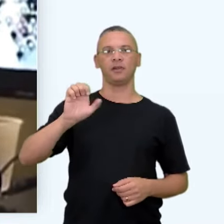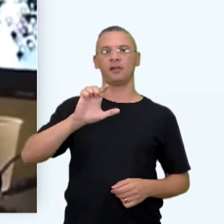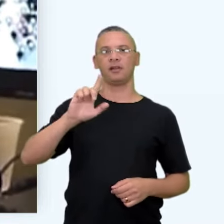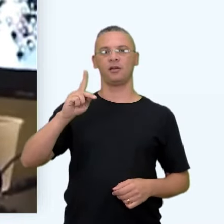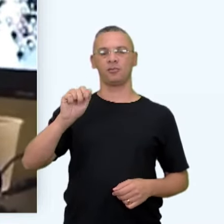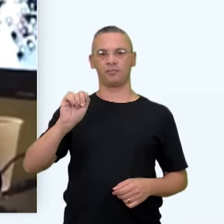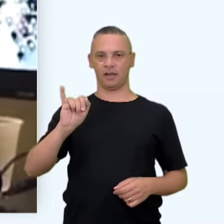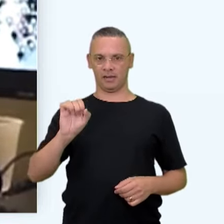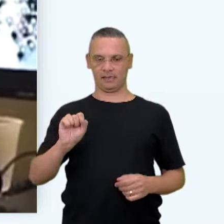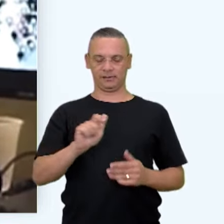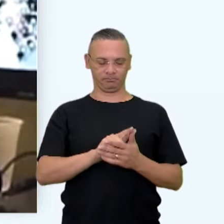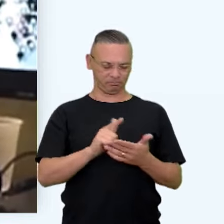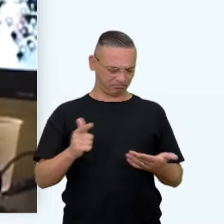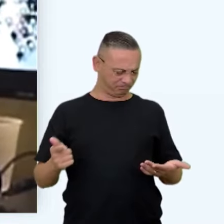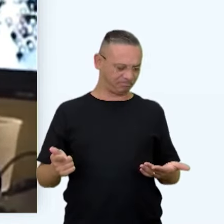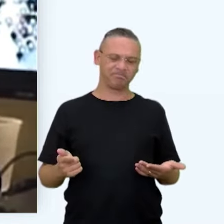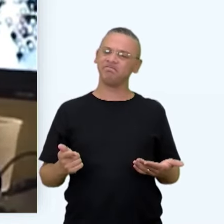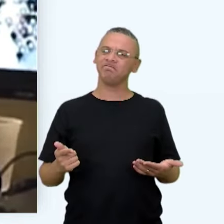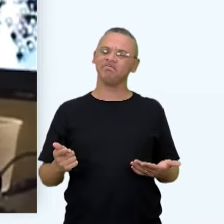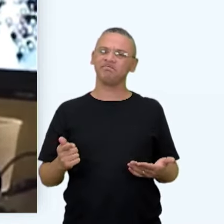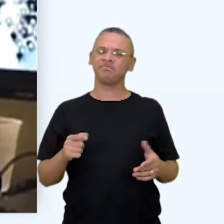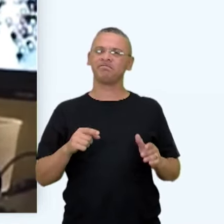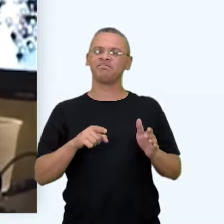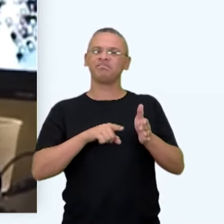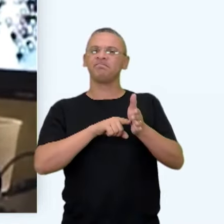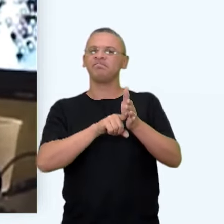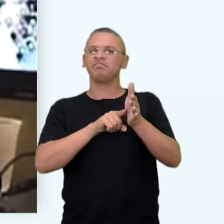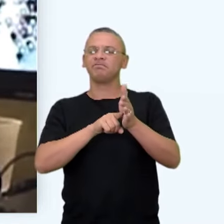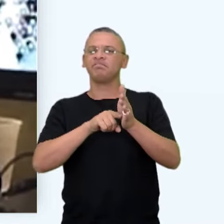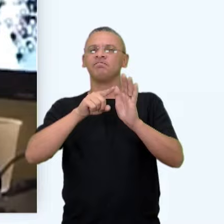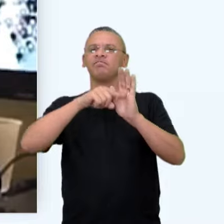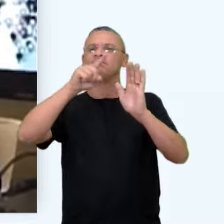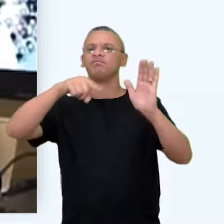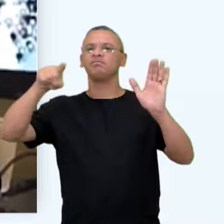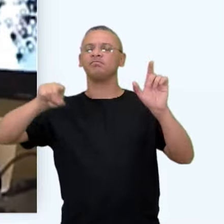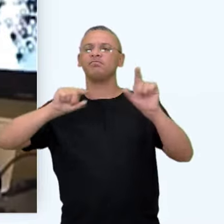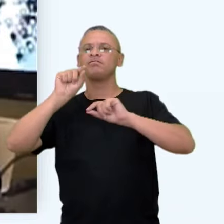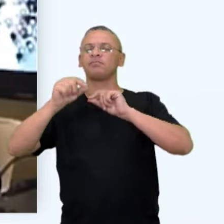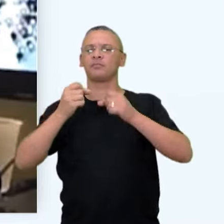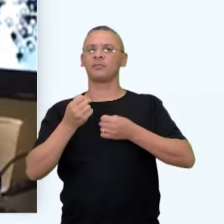e foram dados que mostram